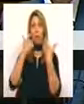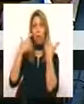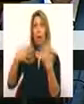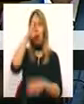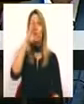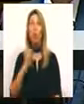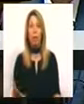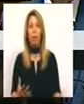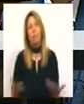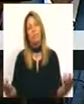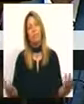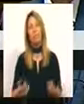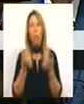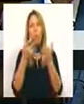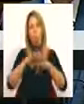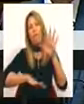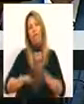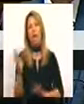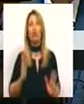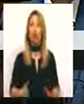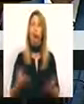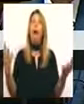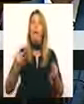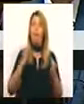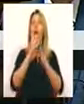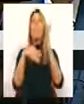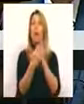pouco está feito. É verdade que muito está planeado,